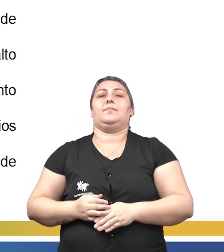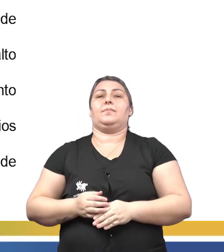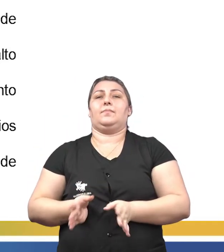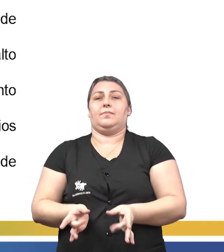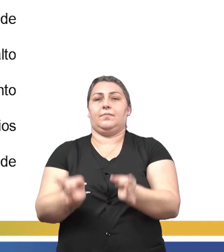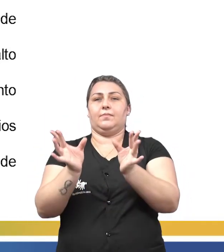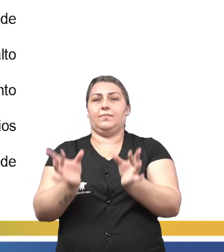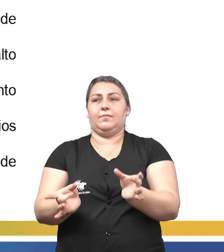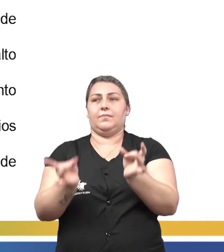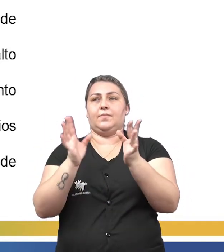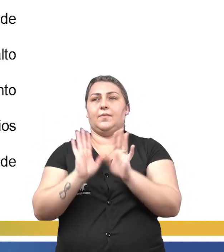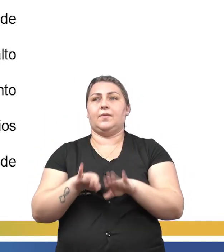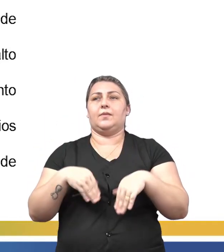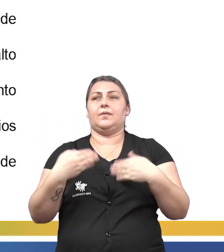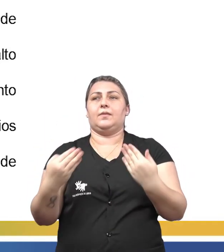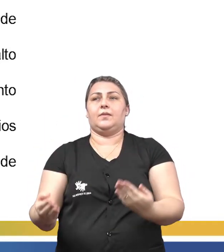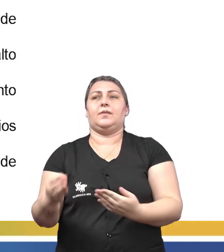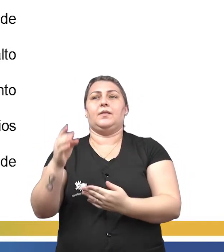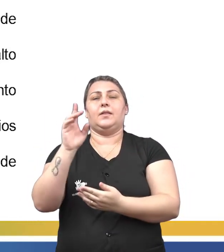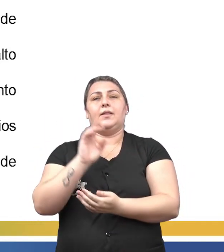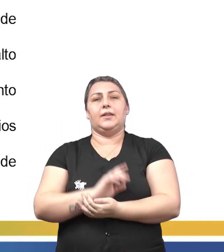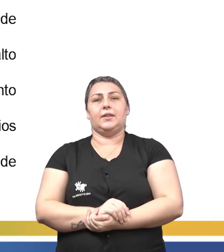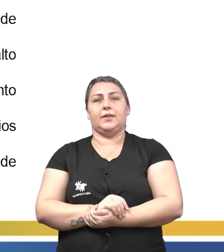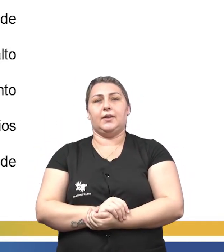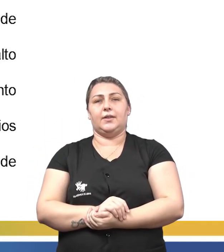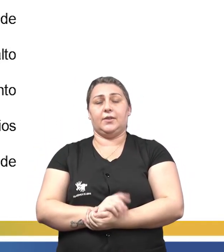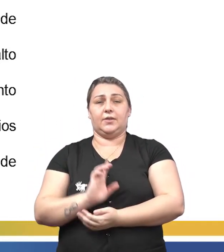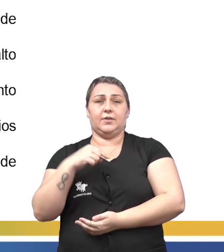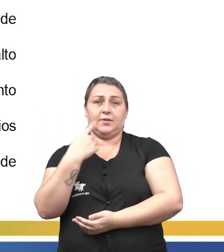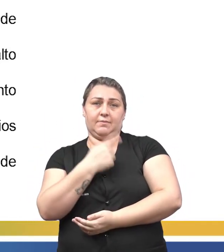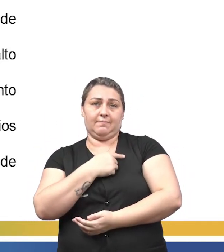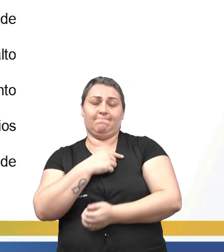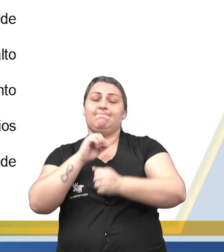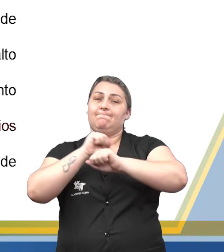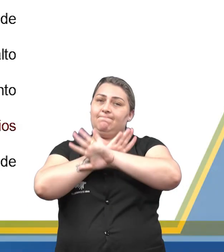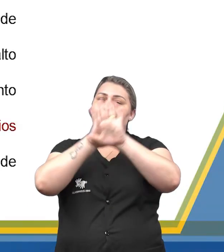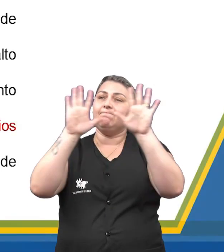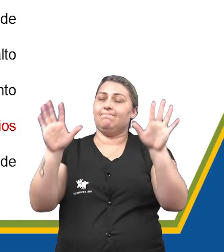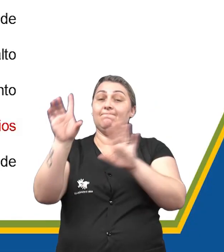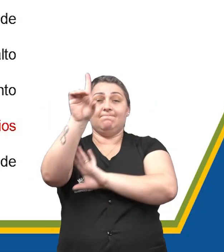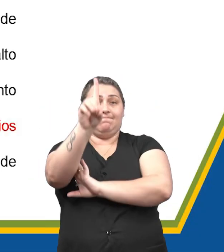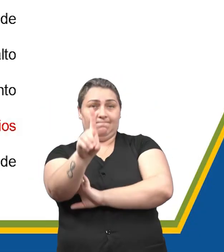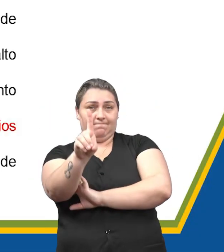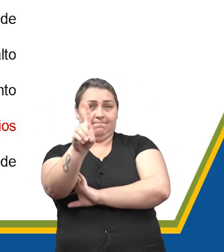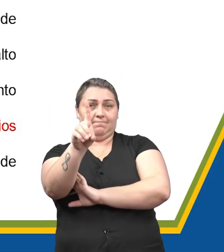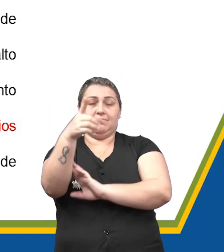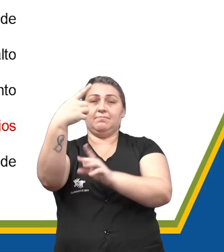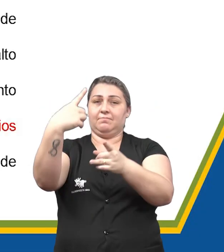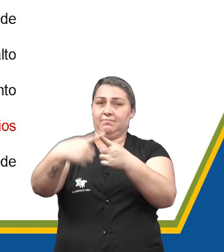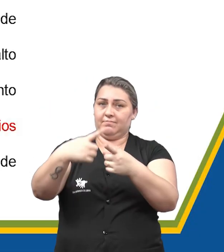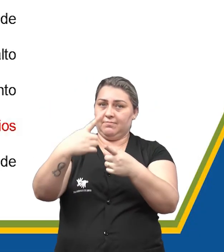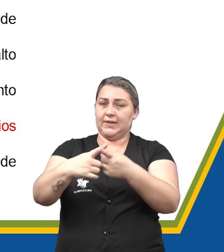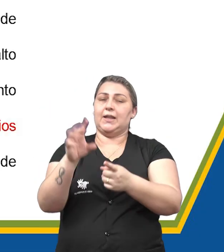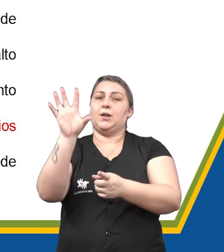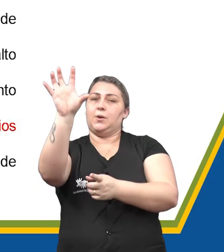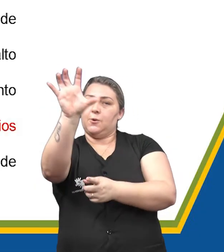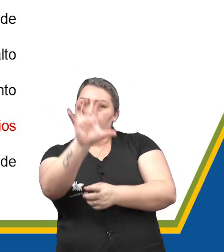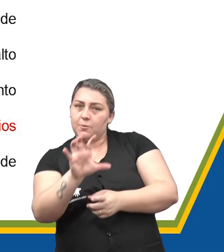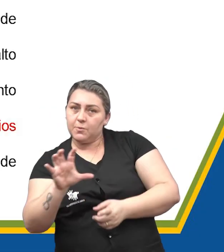aí, pessoal, qual seria a questão correta? A gente tem, claro, né, que a D, por ser uma área